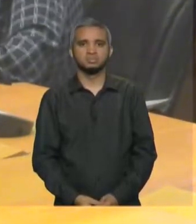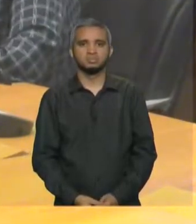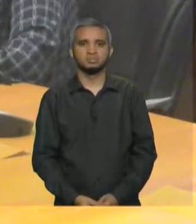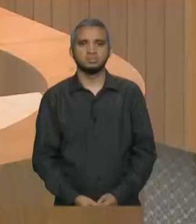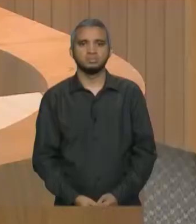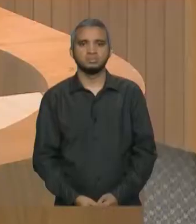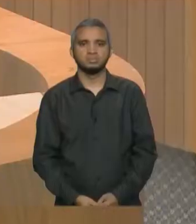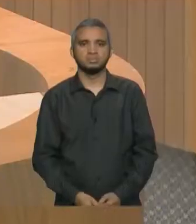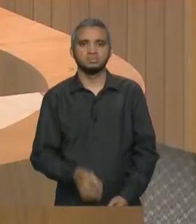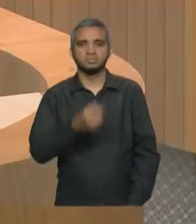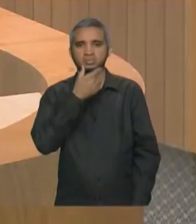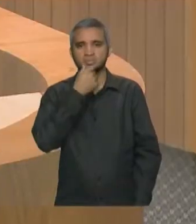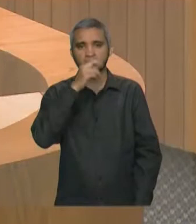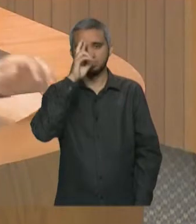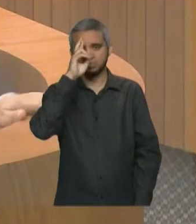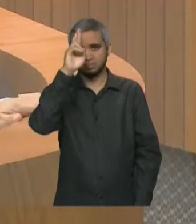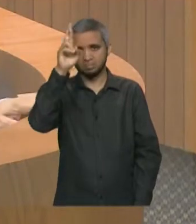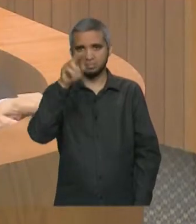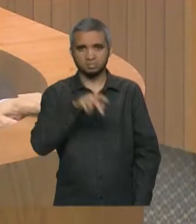demais membros da mesa,